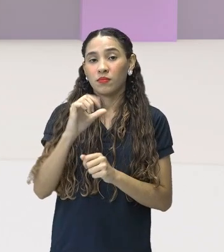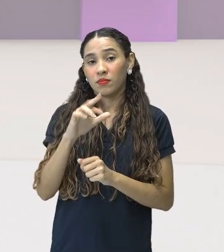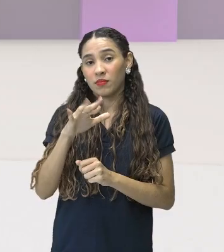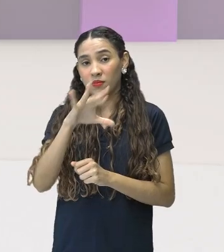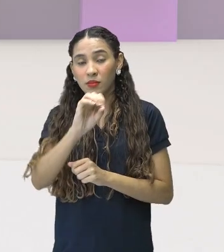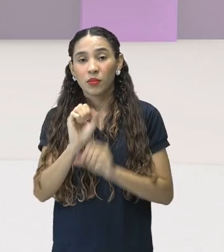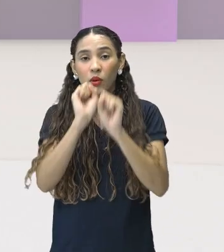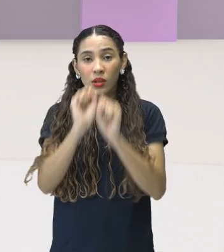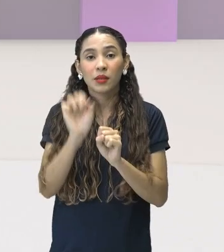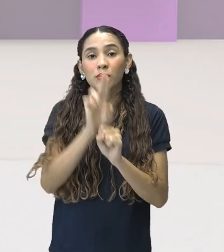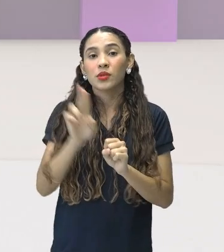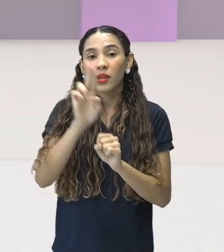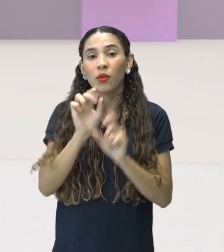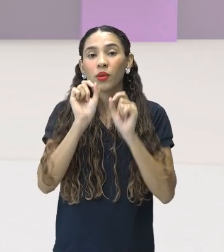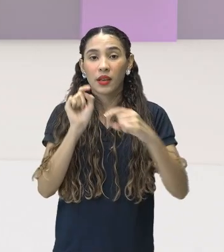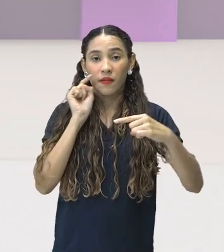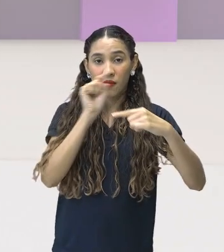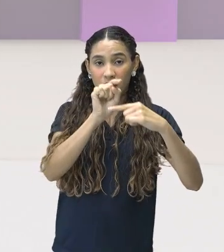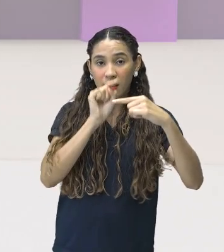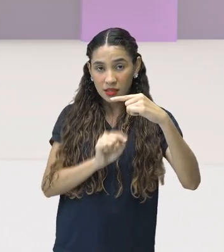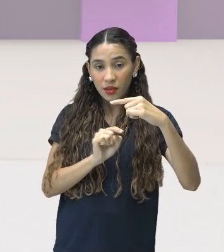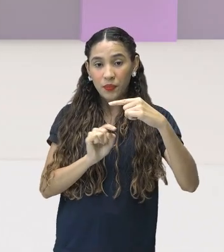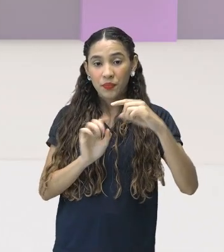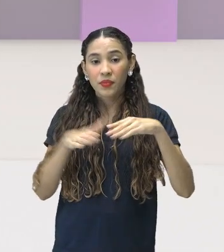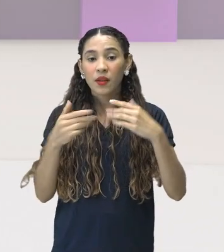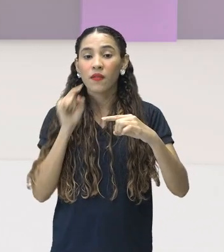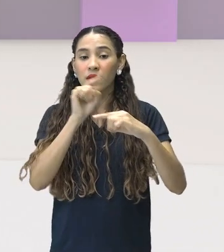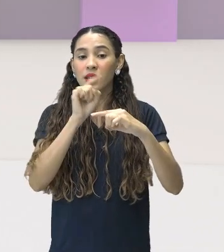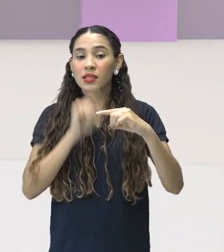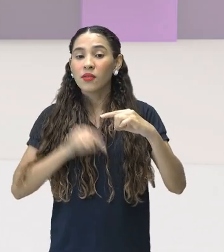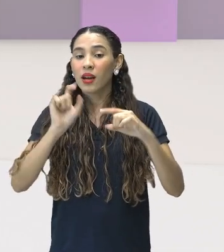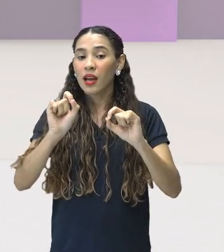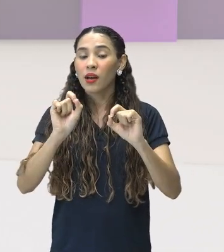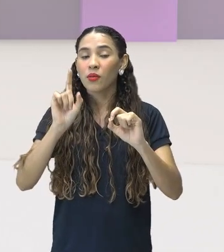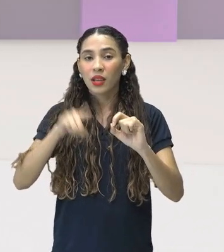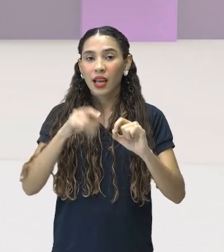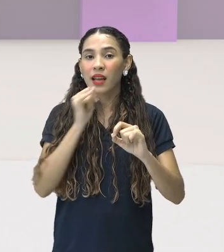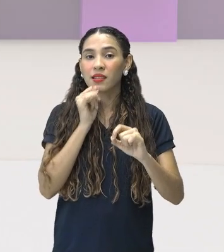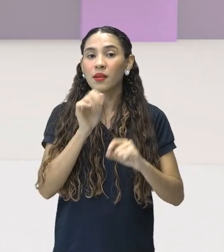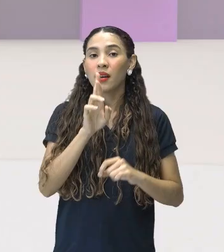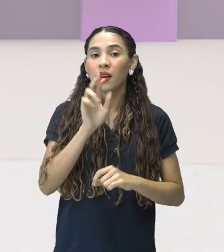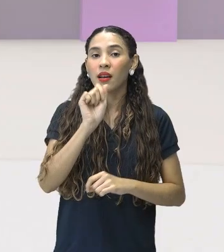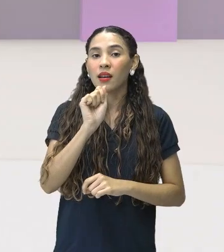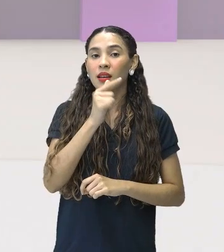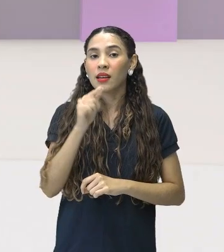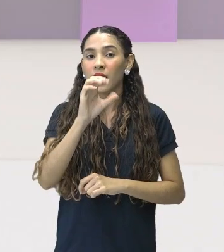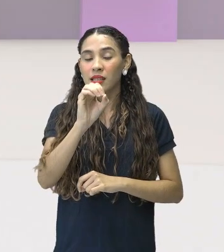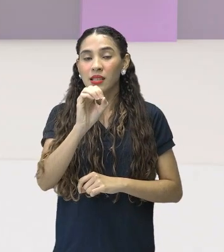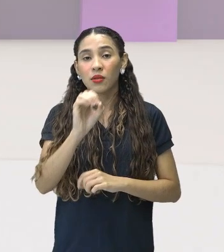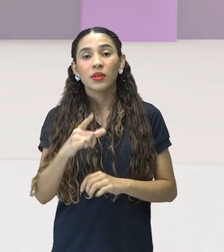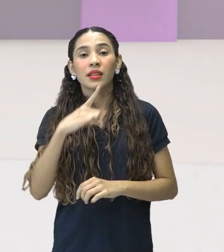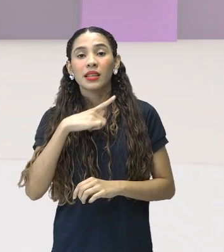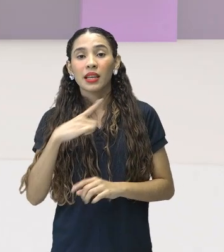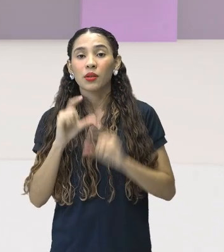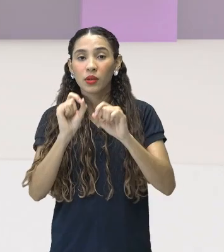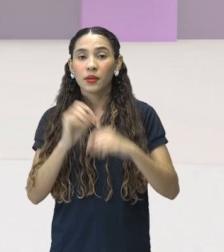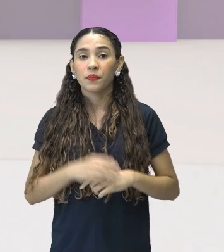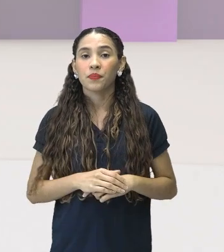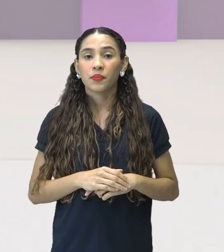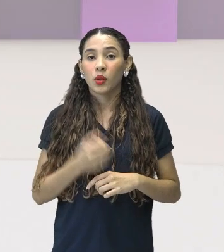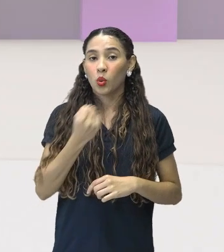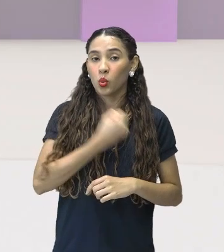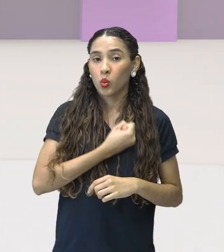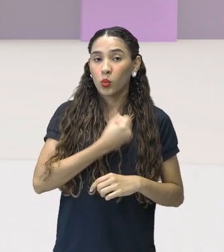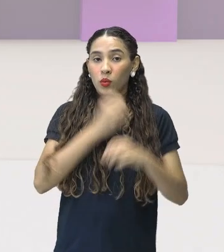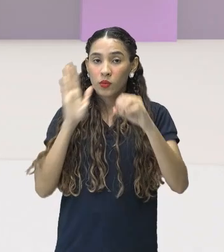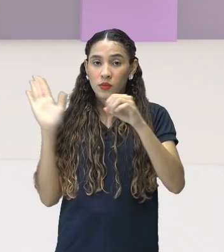podemos usar uma fração. E essa fração é exatamente uma razão, onde a gente tem número de